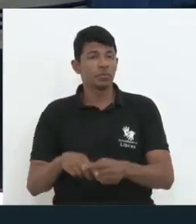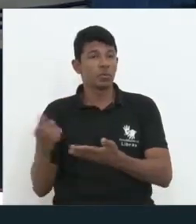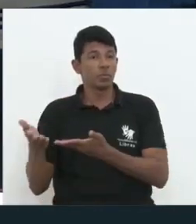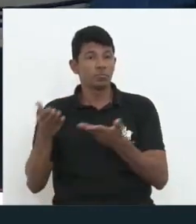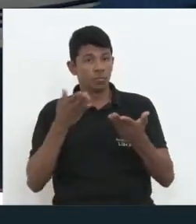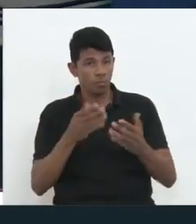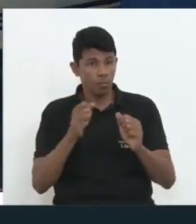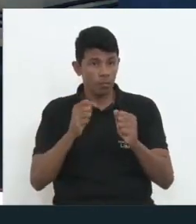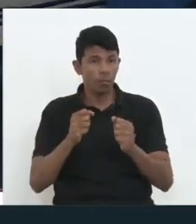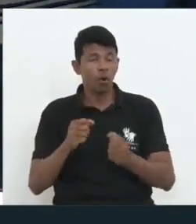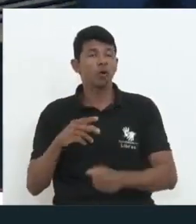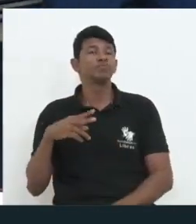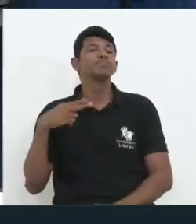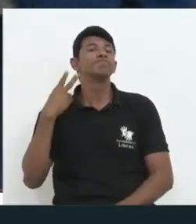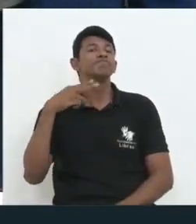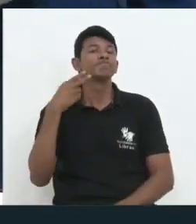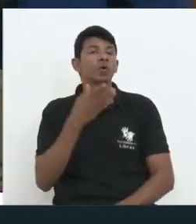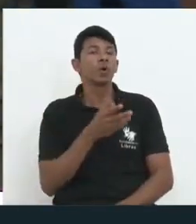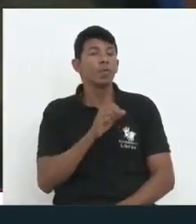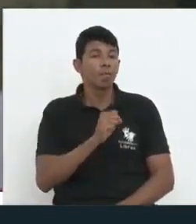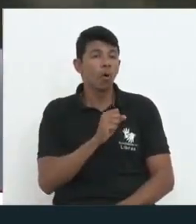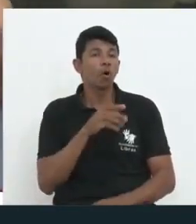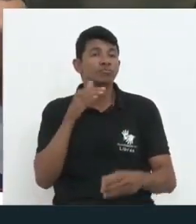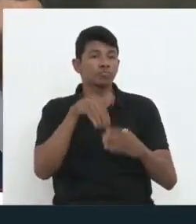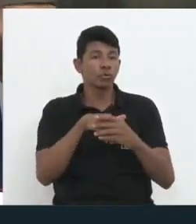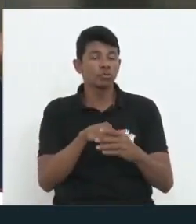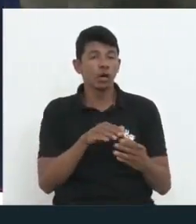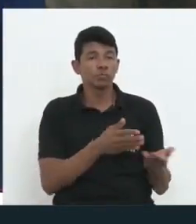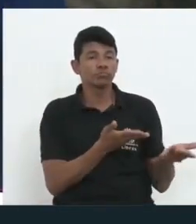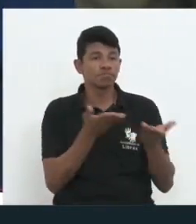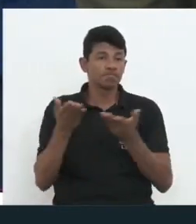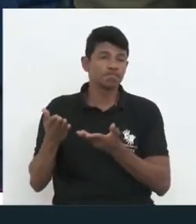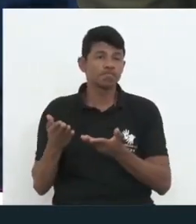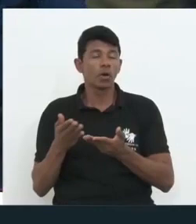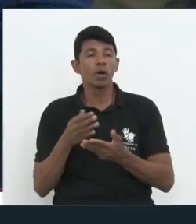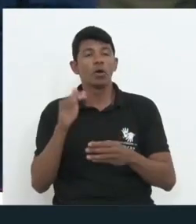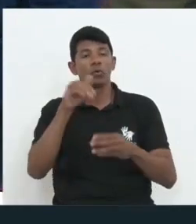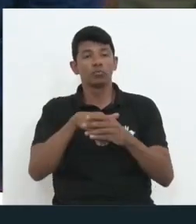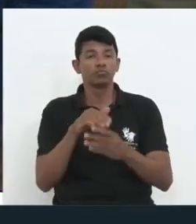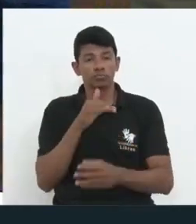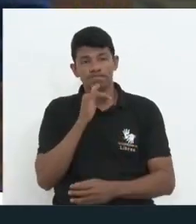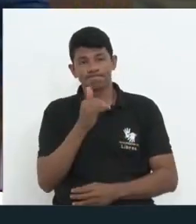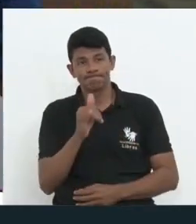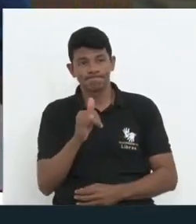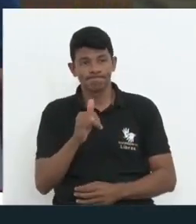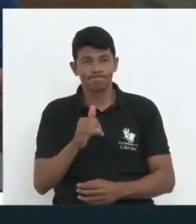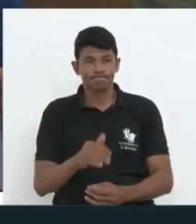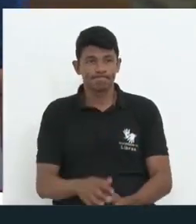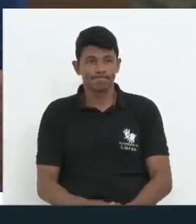de deliberação. Solicito aos senhores vereadores que utilizem os terminais para o voto eletrônico.